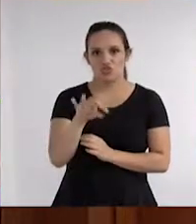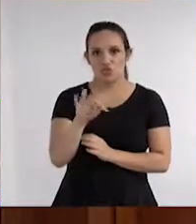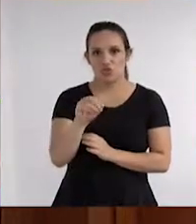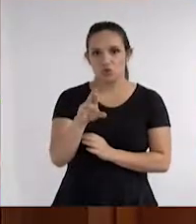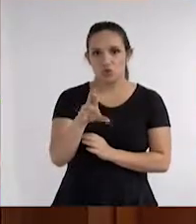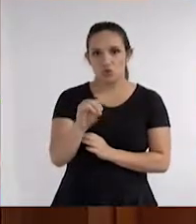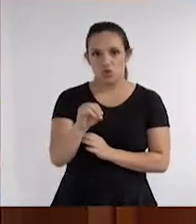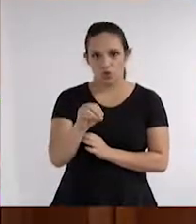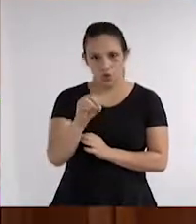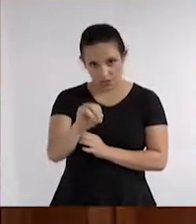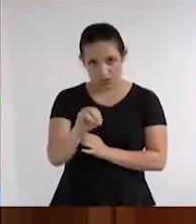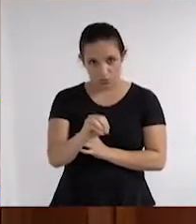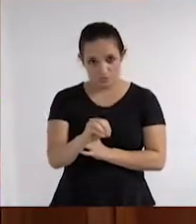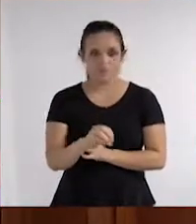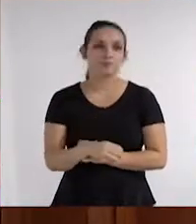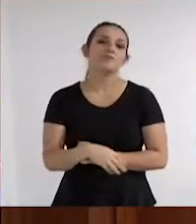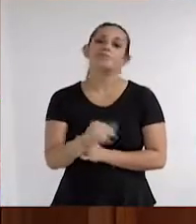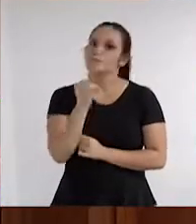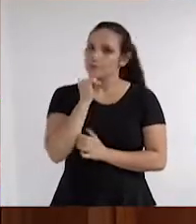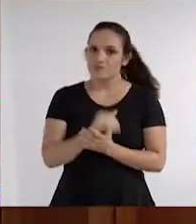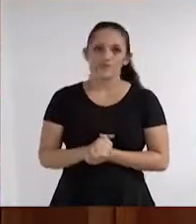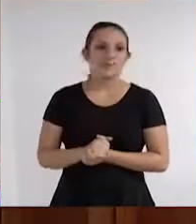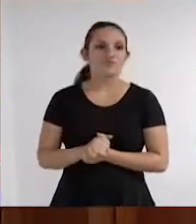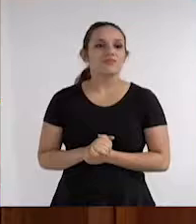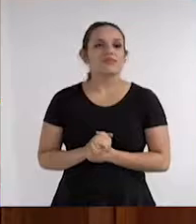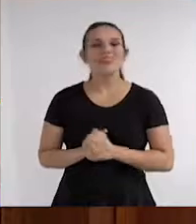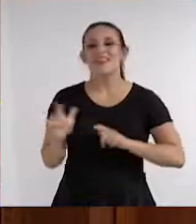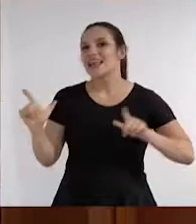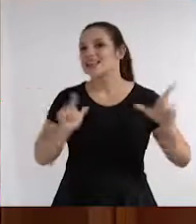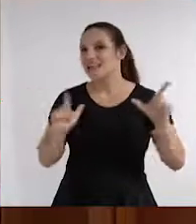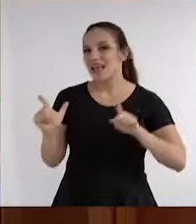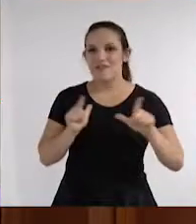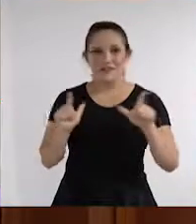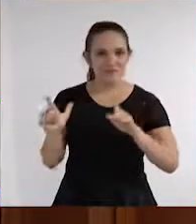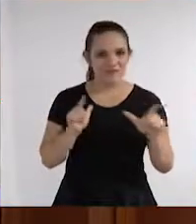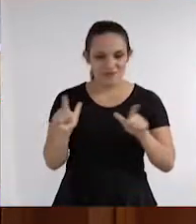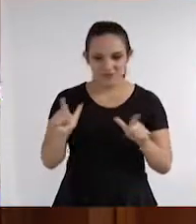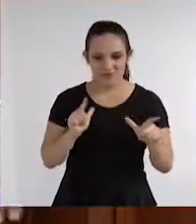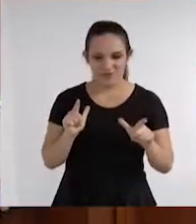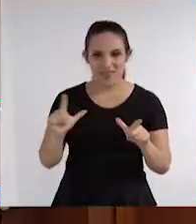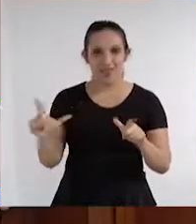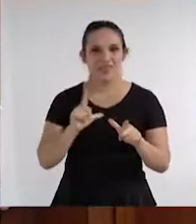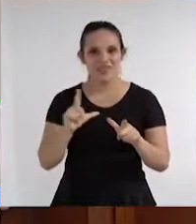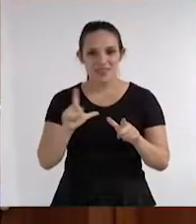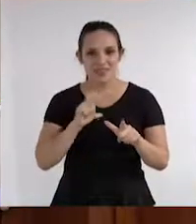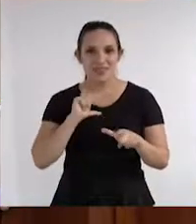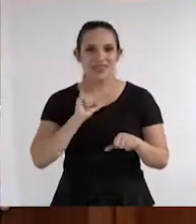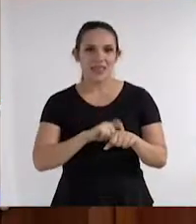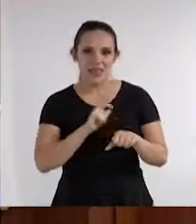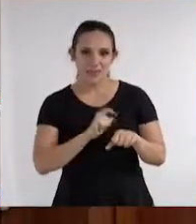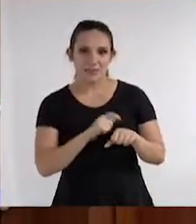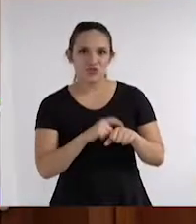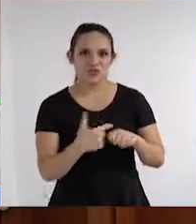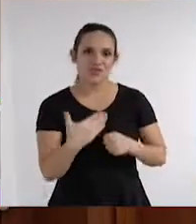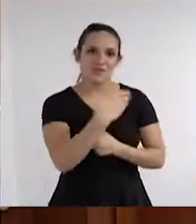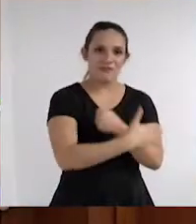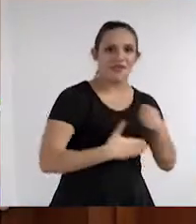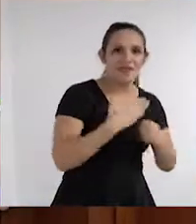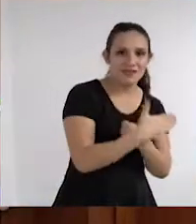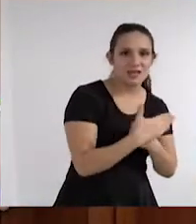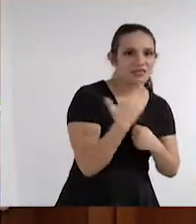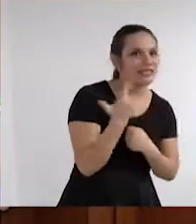Primeiro, que a mídia não dá para essa questão o mesmo espaço, a mesma repercussão que dá para a acusação. Não dá para a